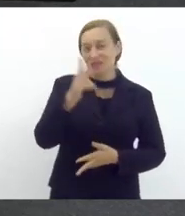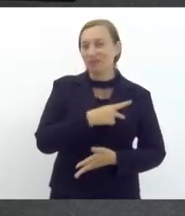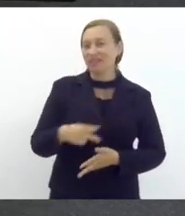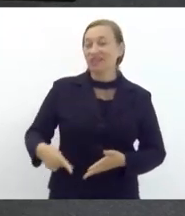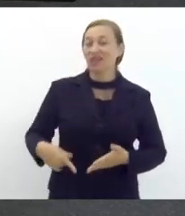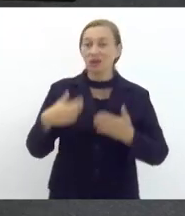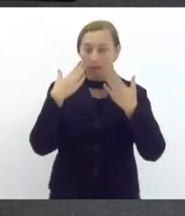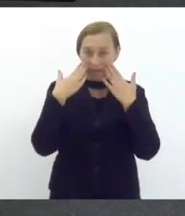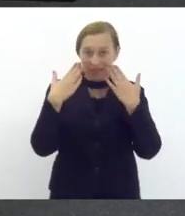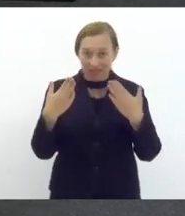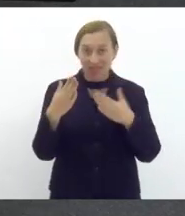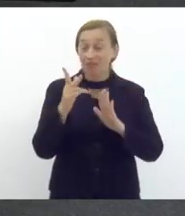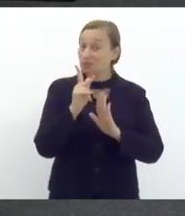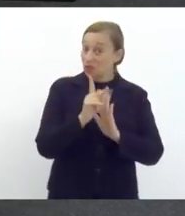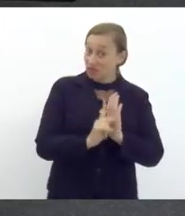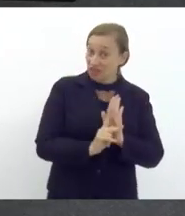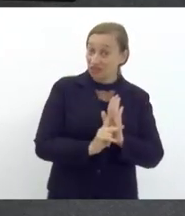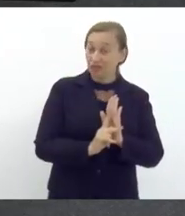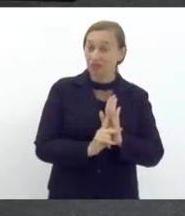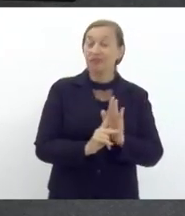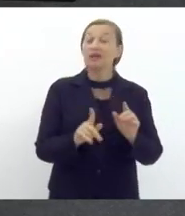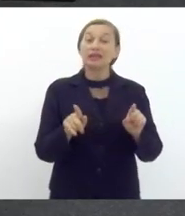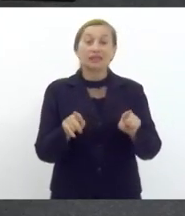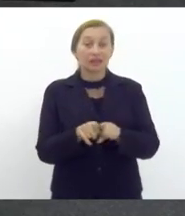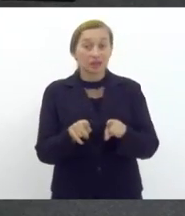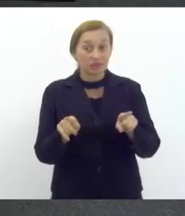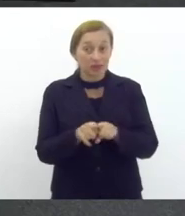apresentei esse projeto também